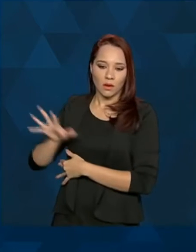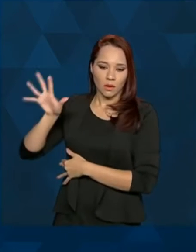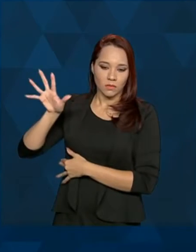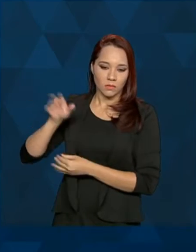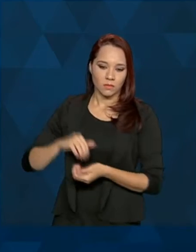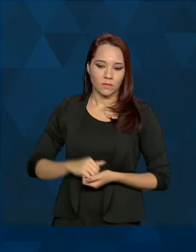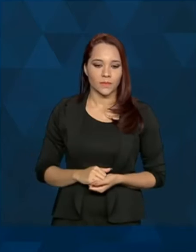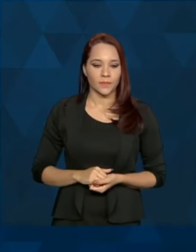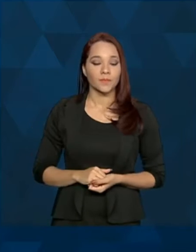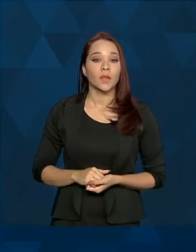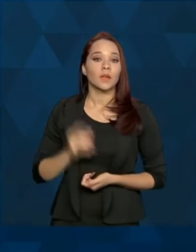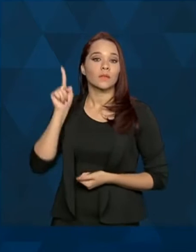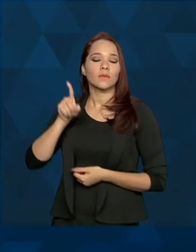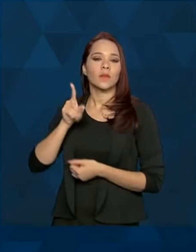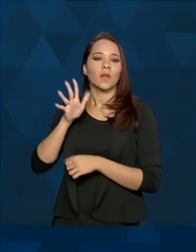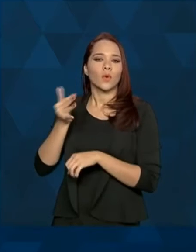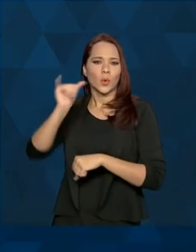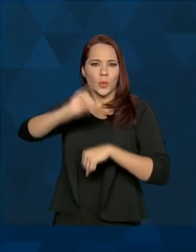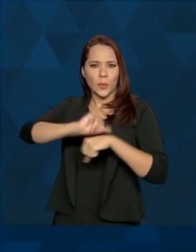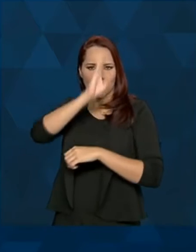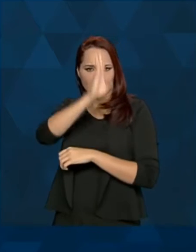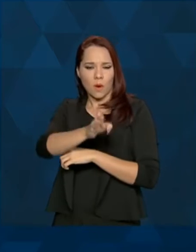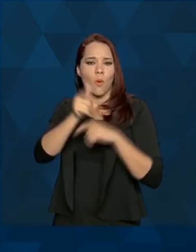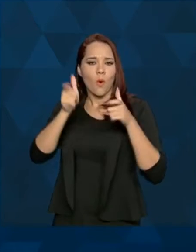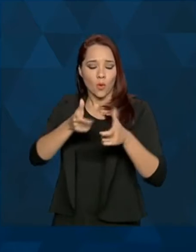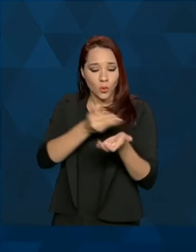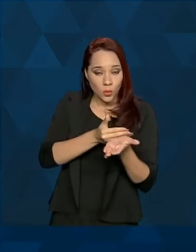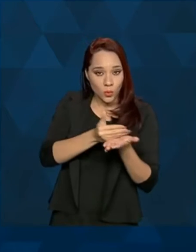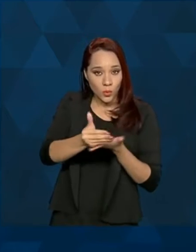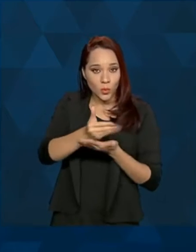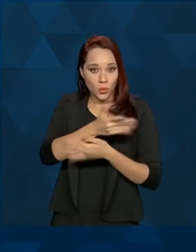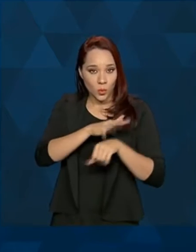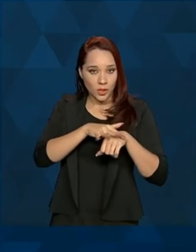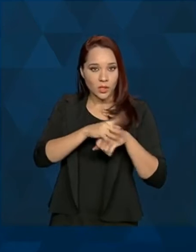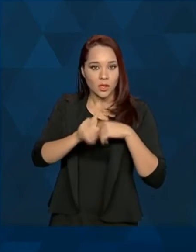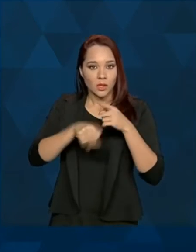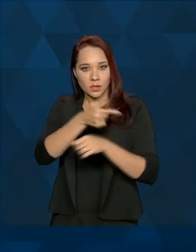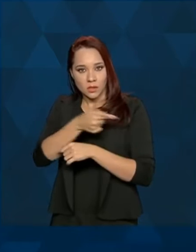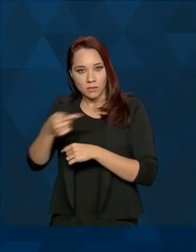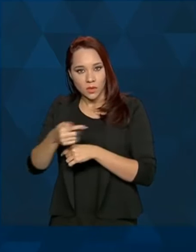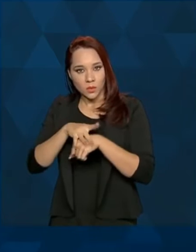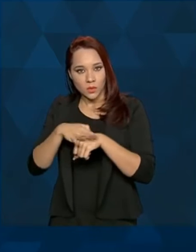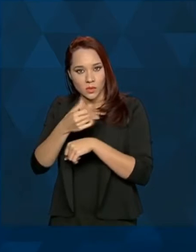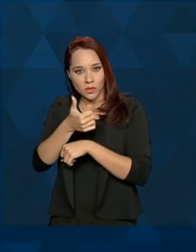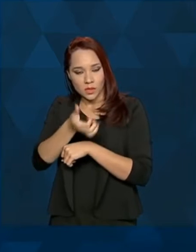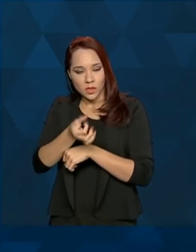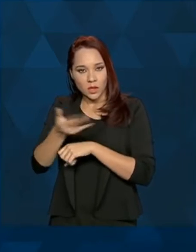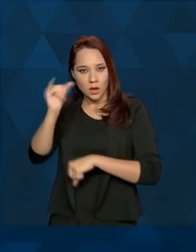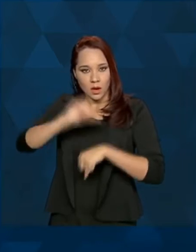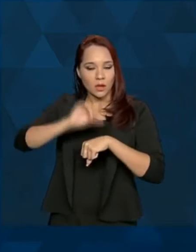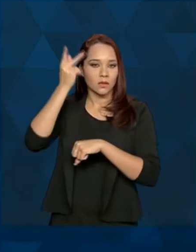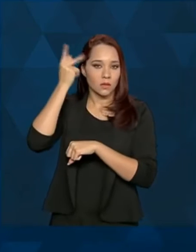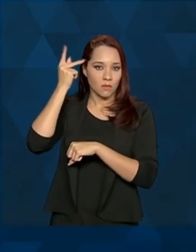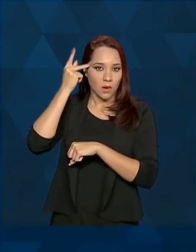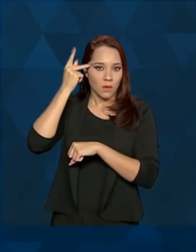todo, né? Que você vê o foco no início, mas na semana epidemiológica 16, o foco maior era a capital São